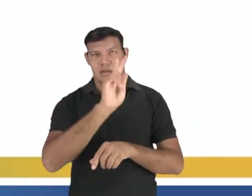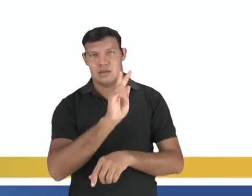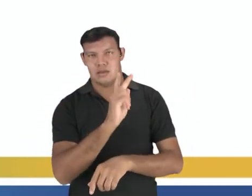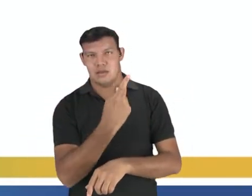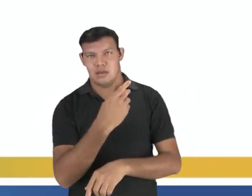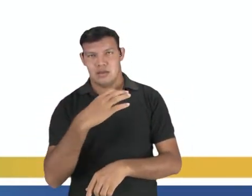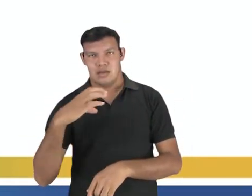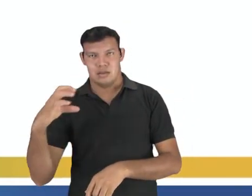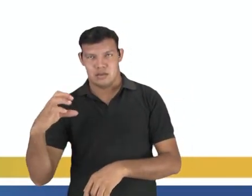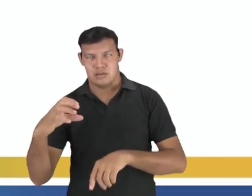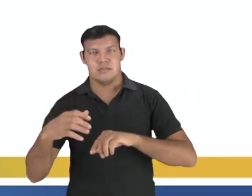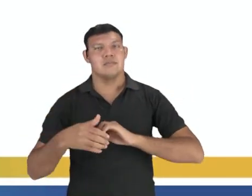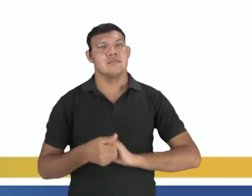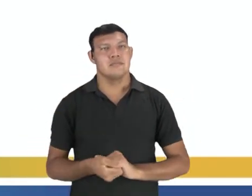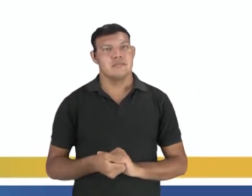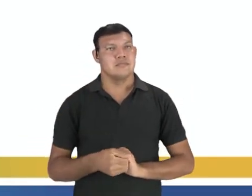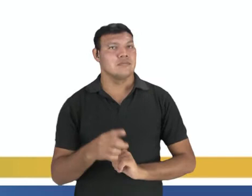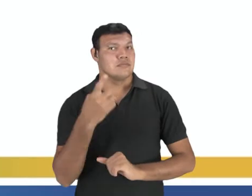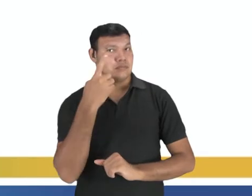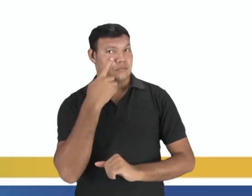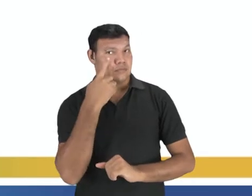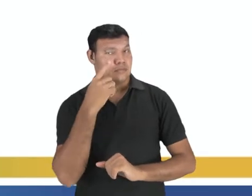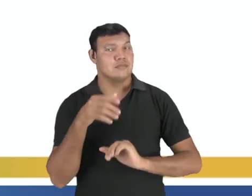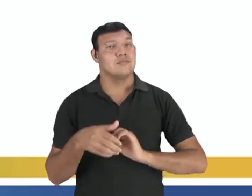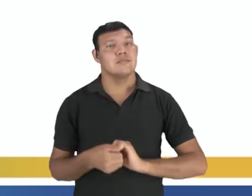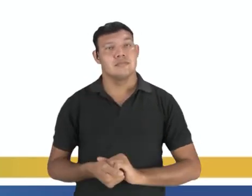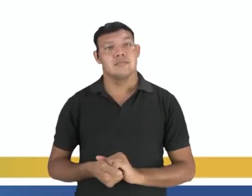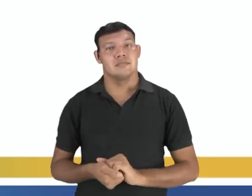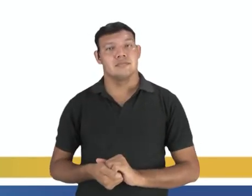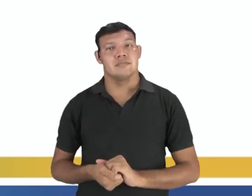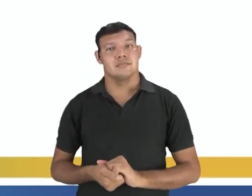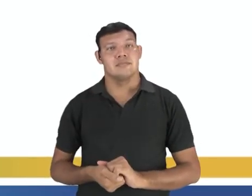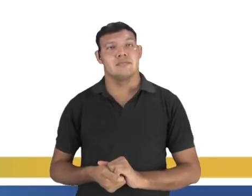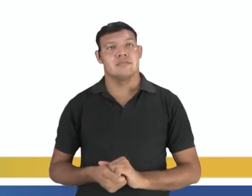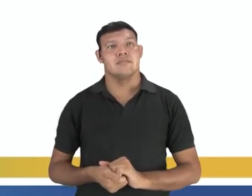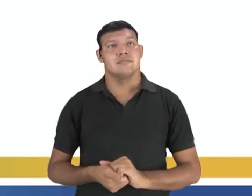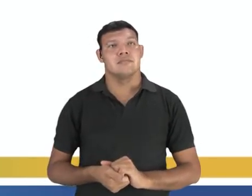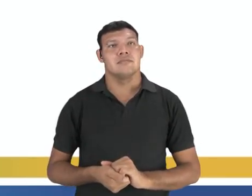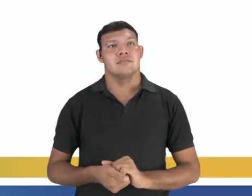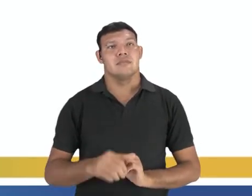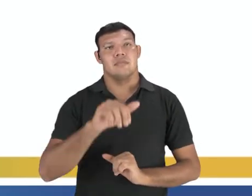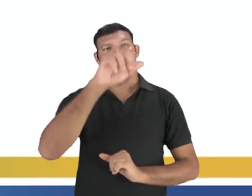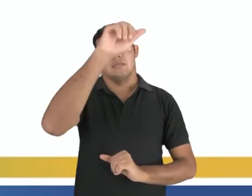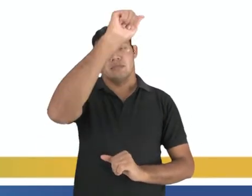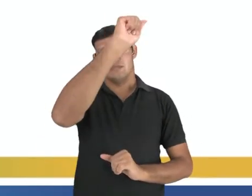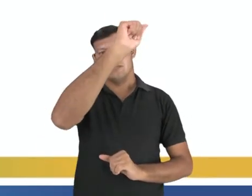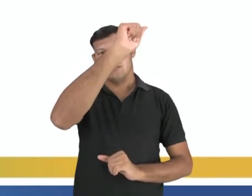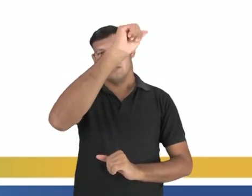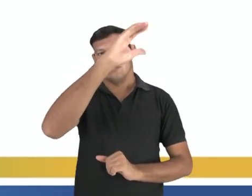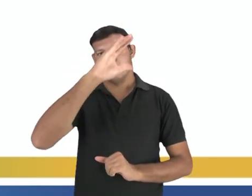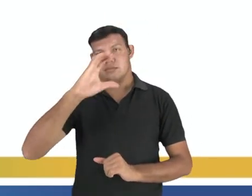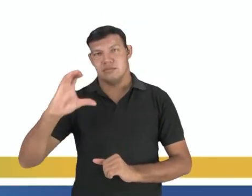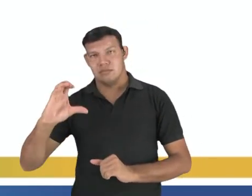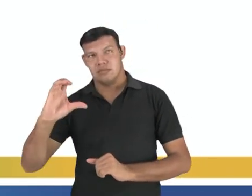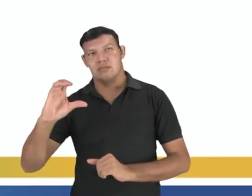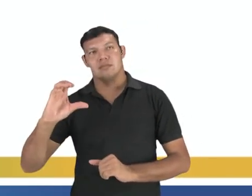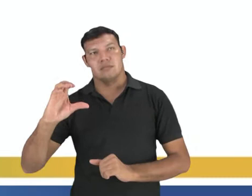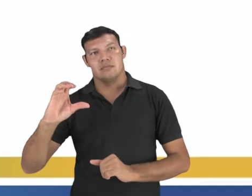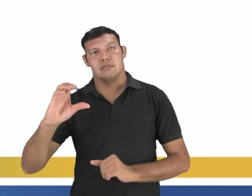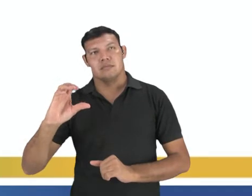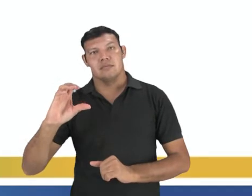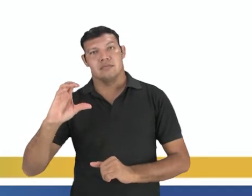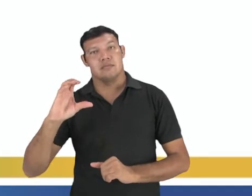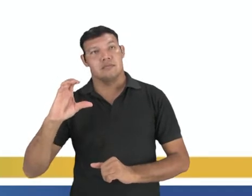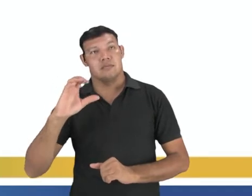que esse triângulo, ele tem ó, de A a C, de C a H, de H a A. De H a A, nós estamos